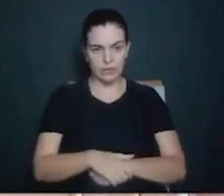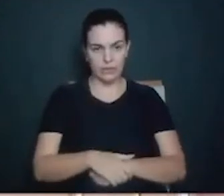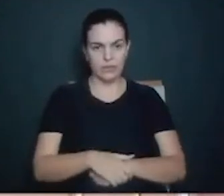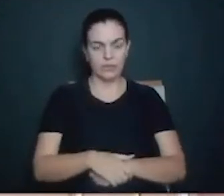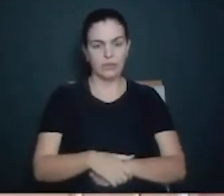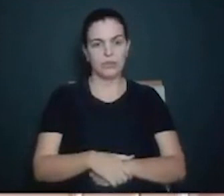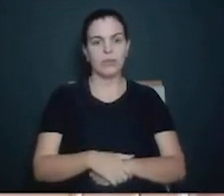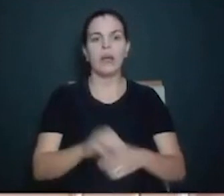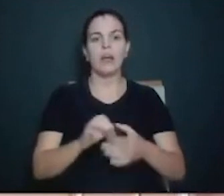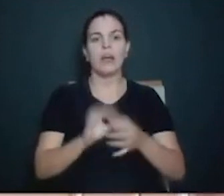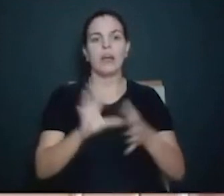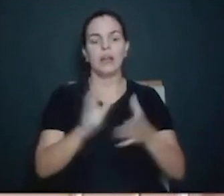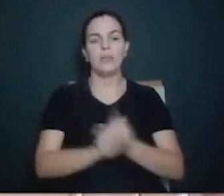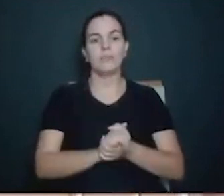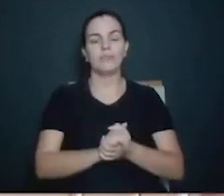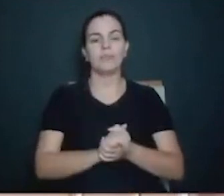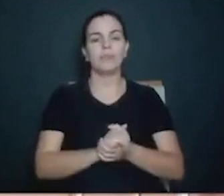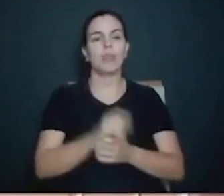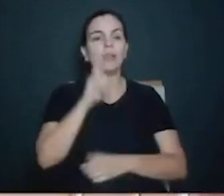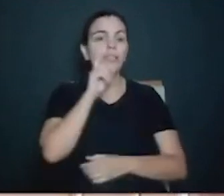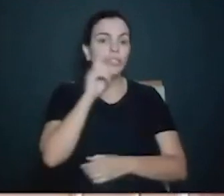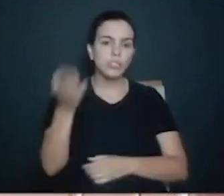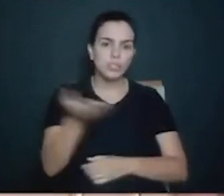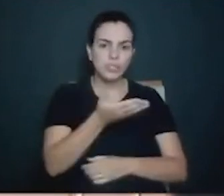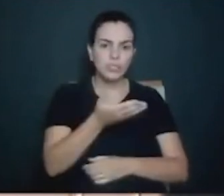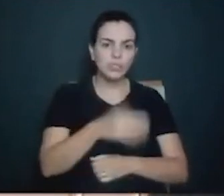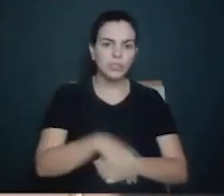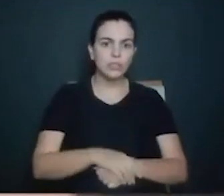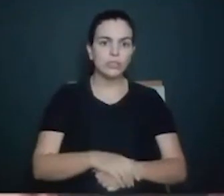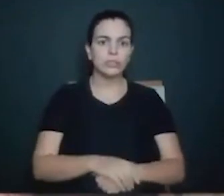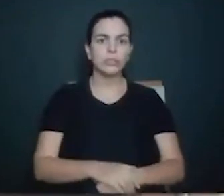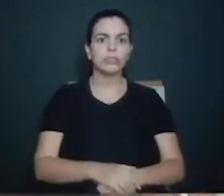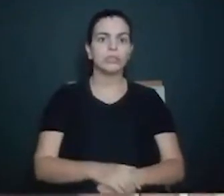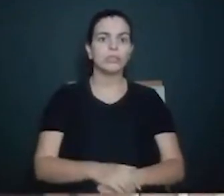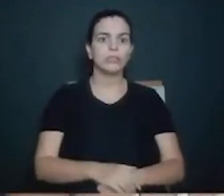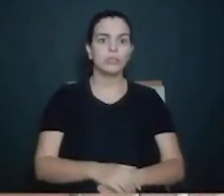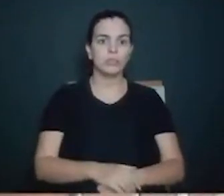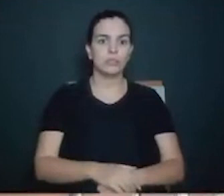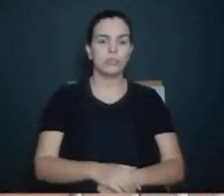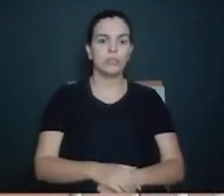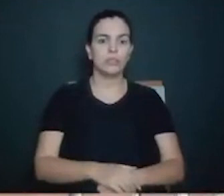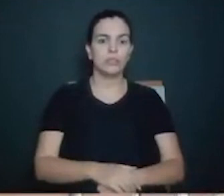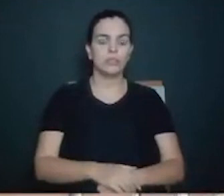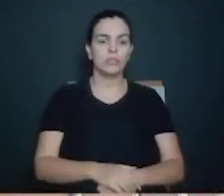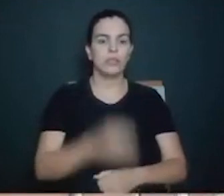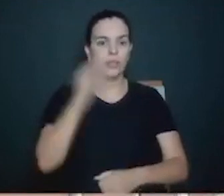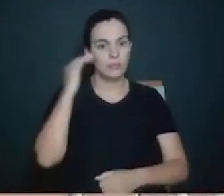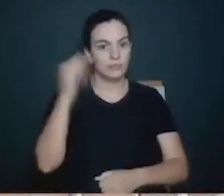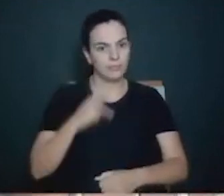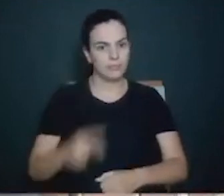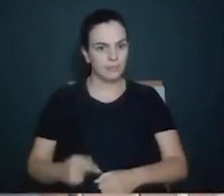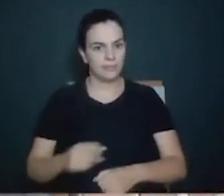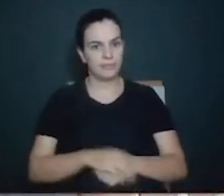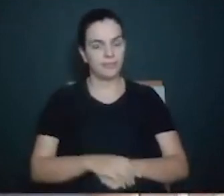Abre mão. Vereador do União Brasil, Alexandre Leprevot. Farei. 5 minutos, com a palavra. Obrigado, senhor presidente. Para o encerramento da